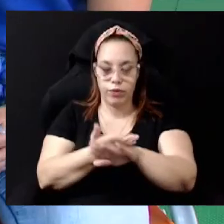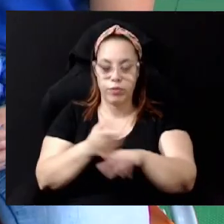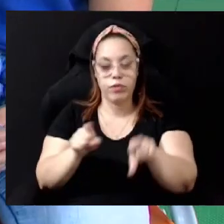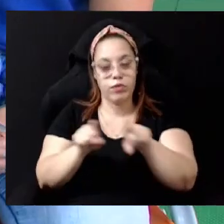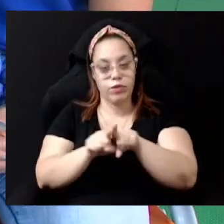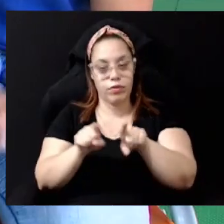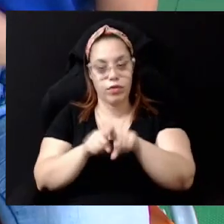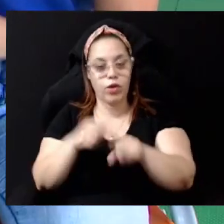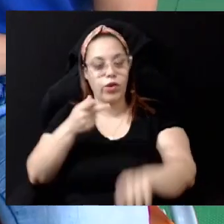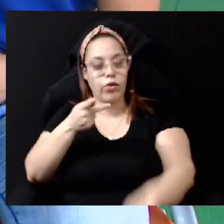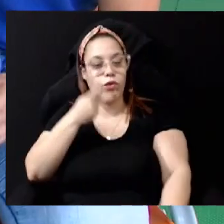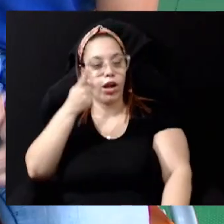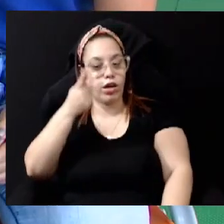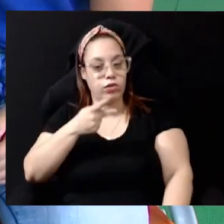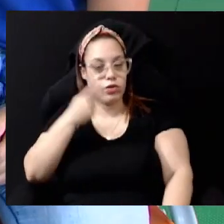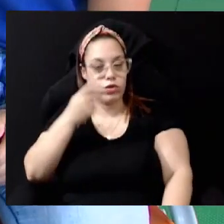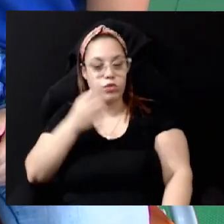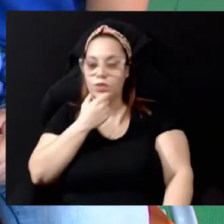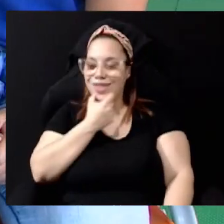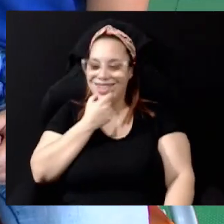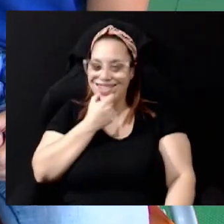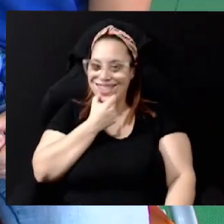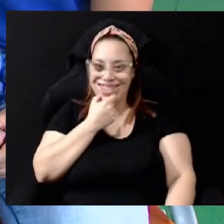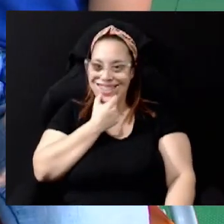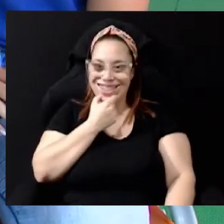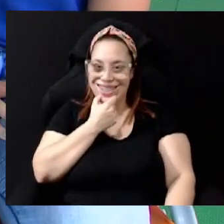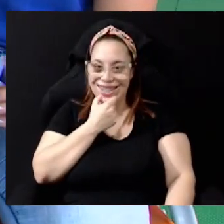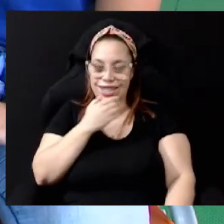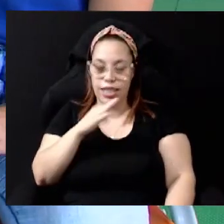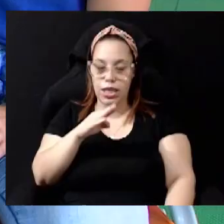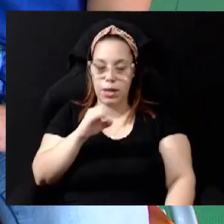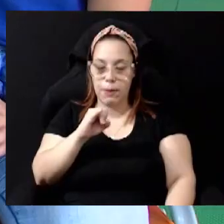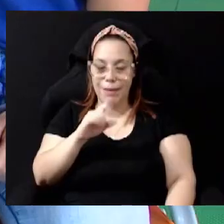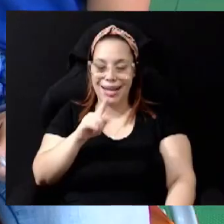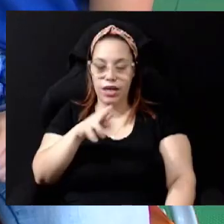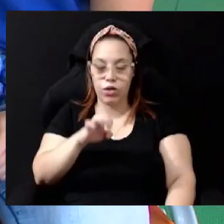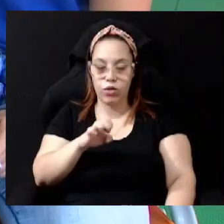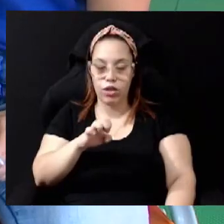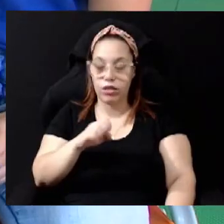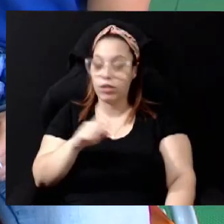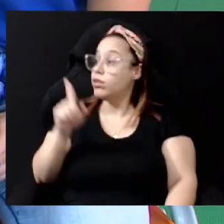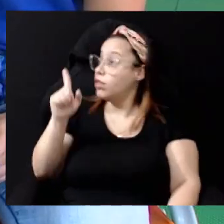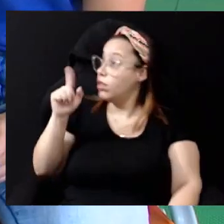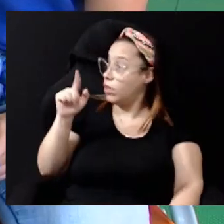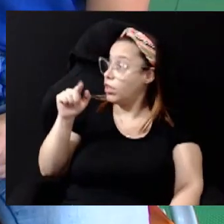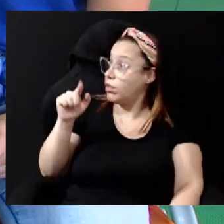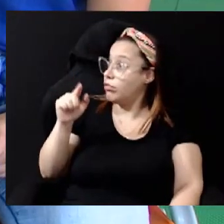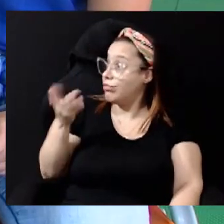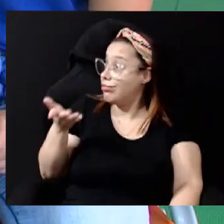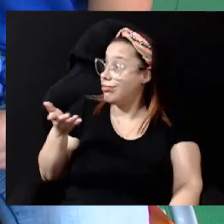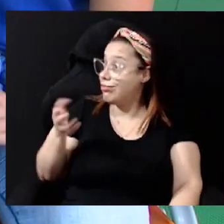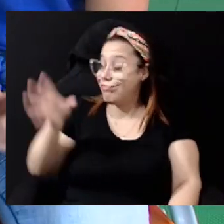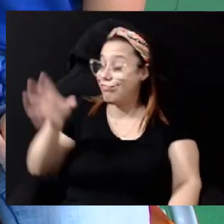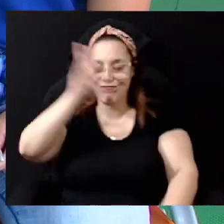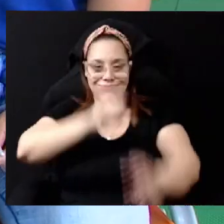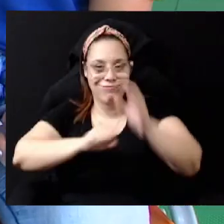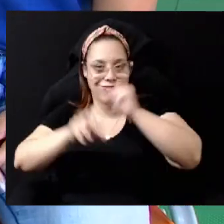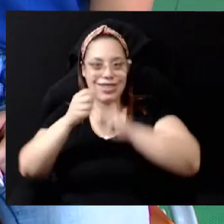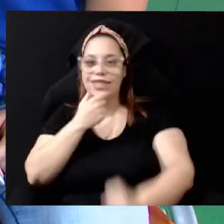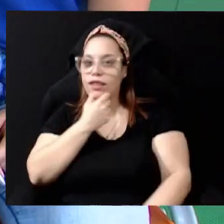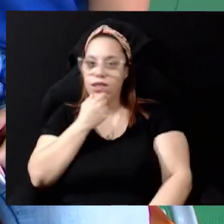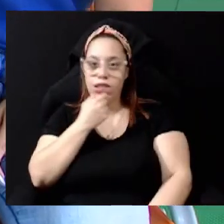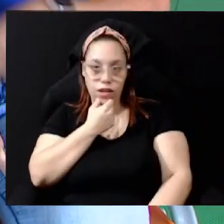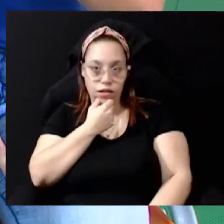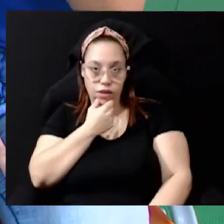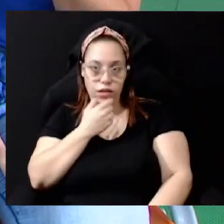A parte também da fala, que nós trabalhamos o inglês, então as minhas aulas são bilíngue. Ah, é? Uhum. Então eles também aprendem bastante